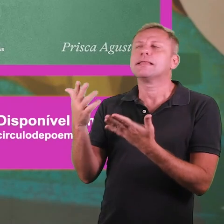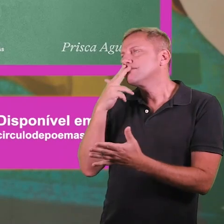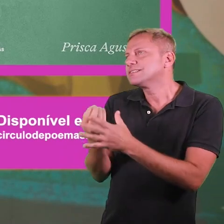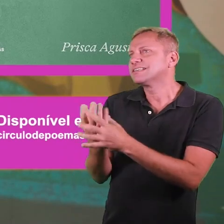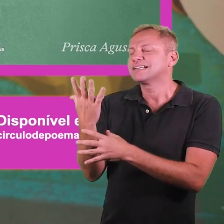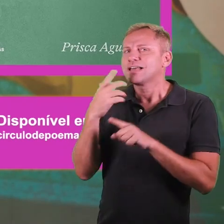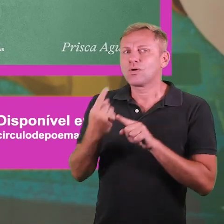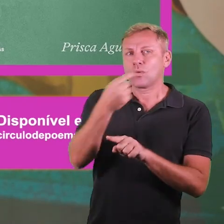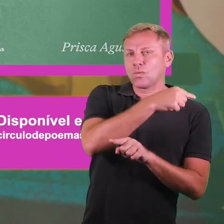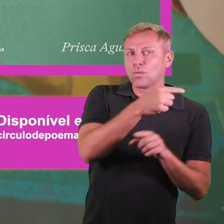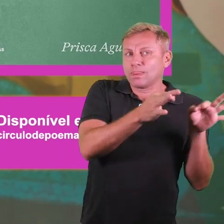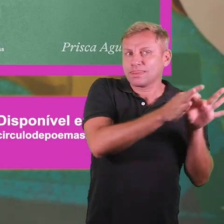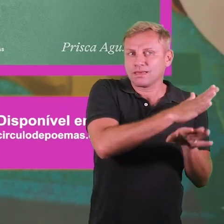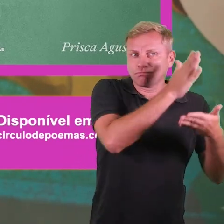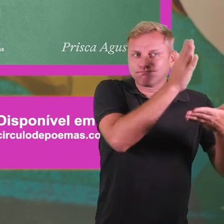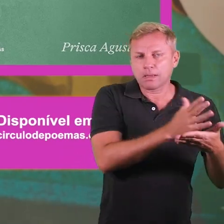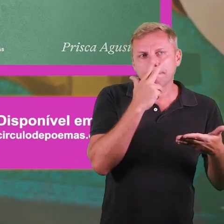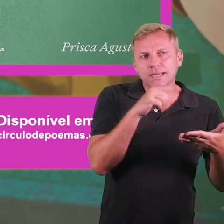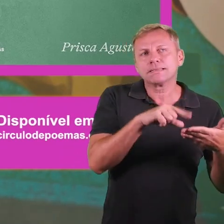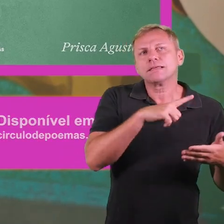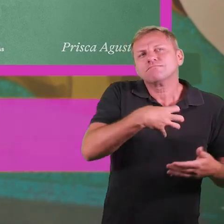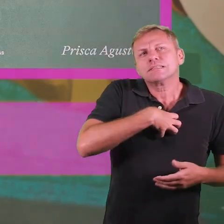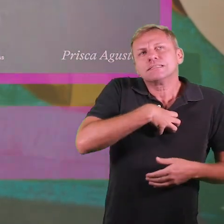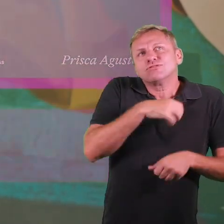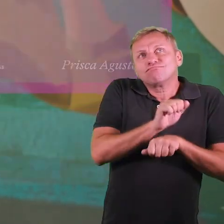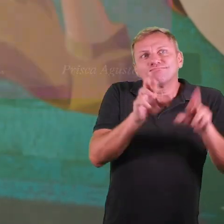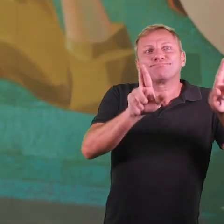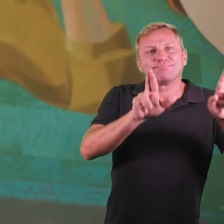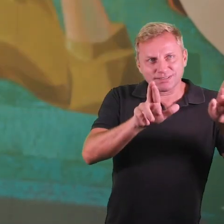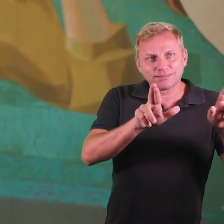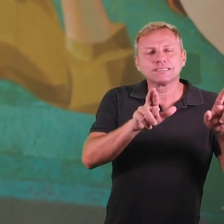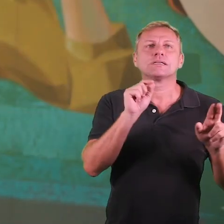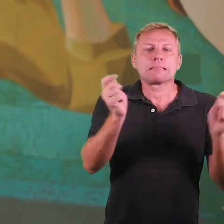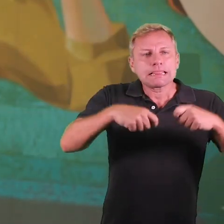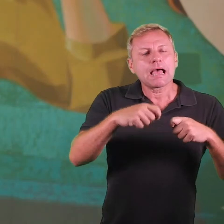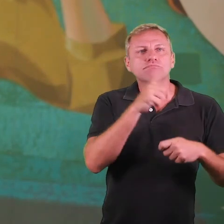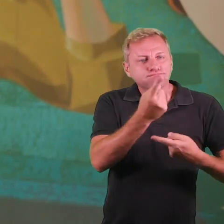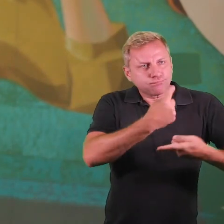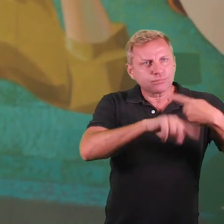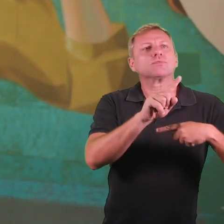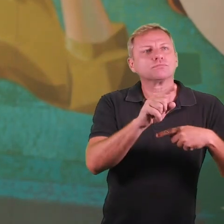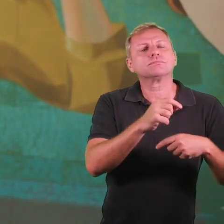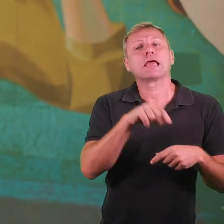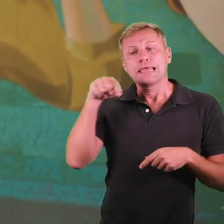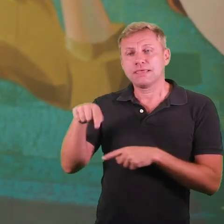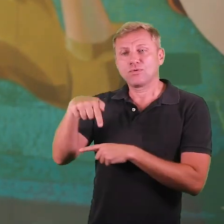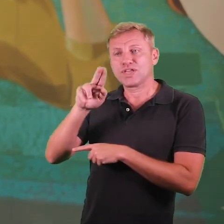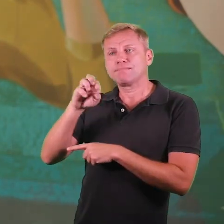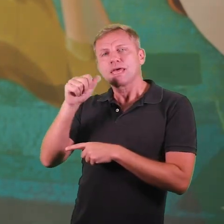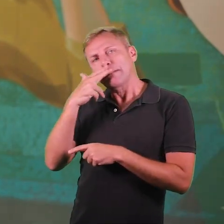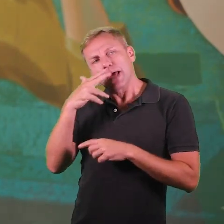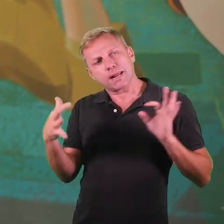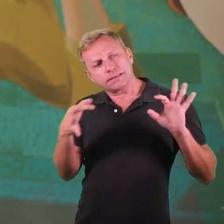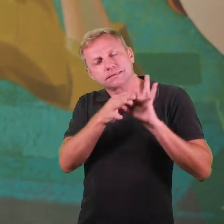onde o outro terminava, né? O outro terminava com uma ponta de esperança, de possibilidade de reconstrução, e esse quimera nasce um pouco daí,